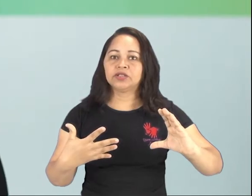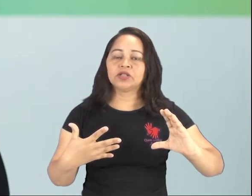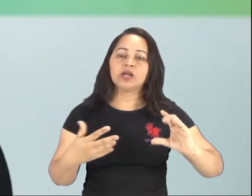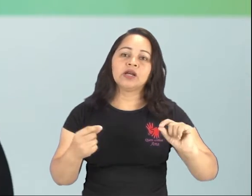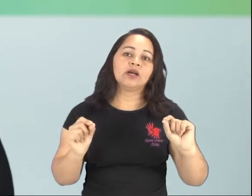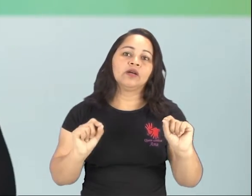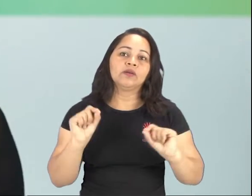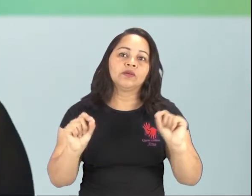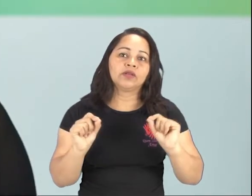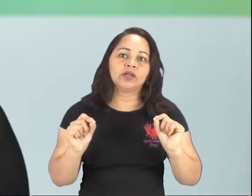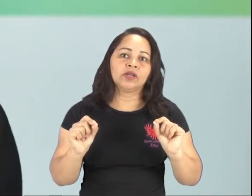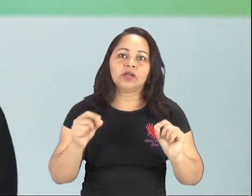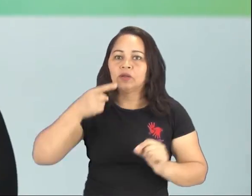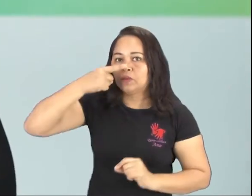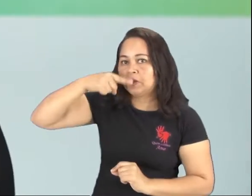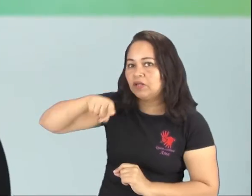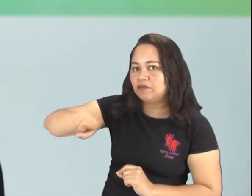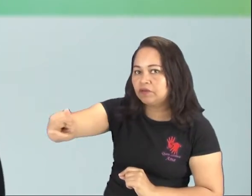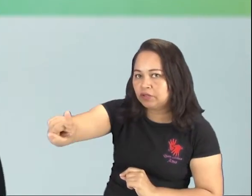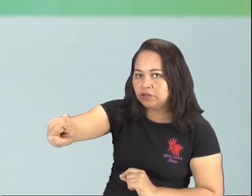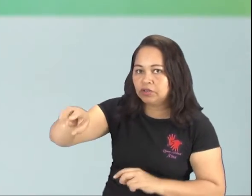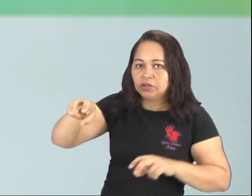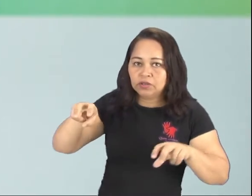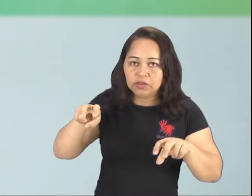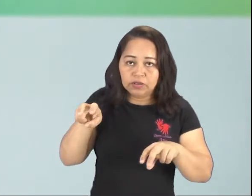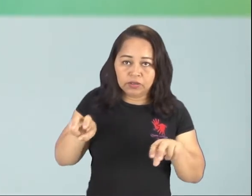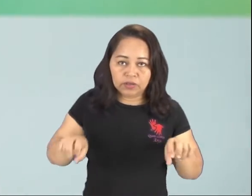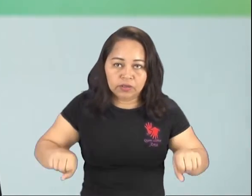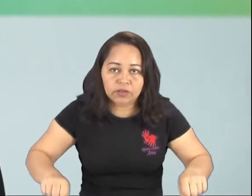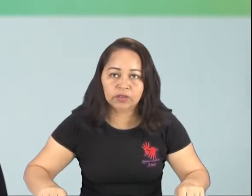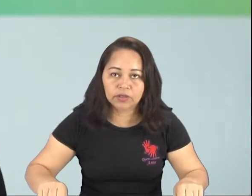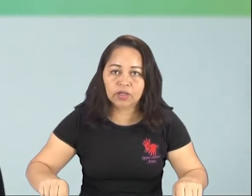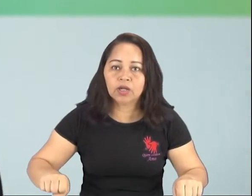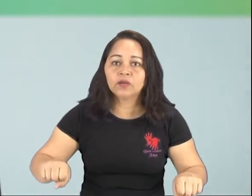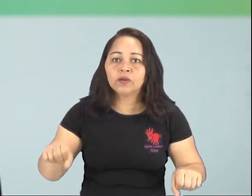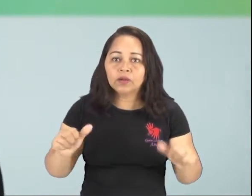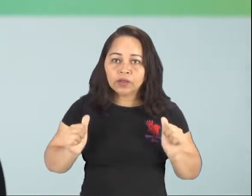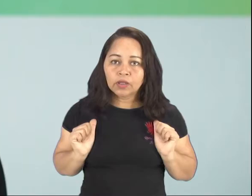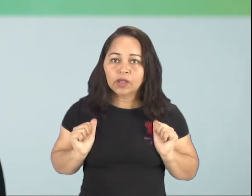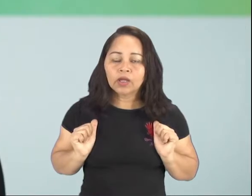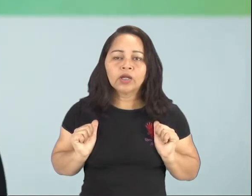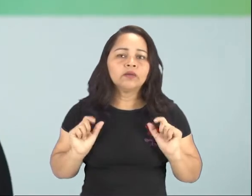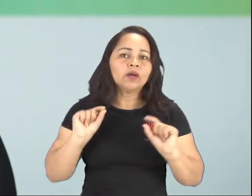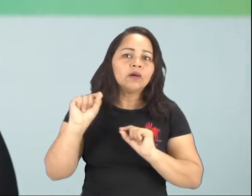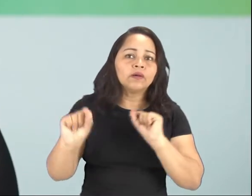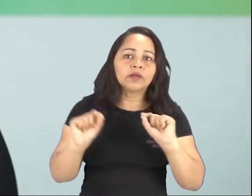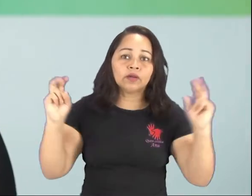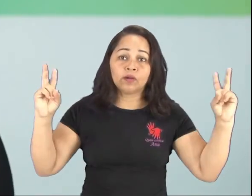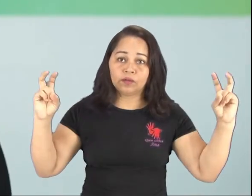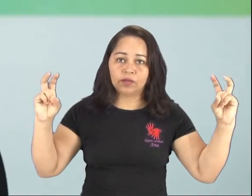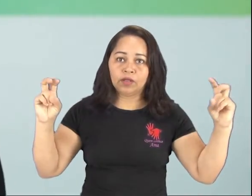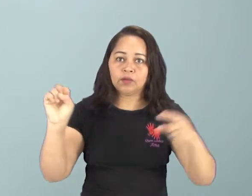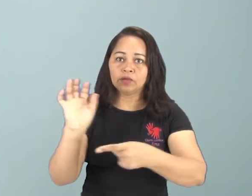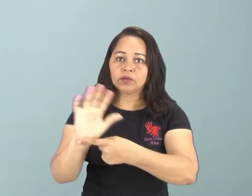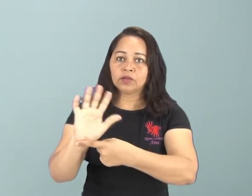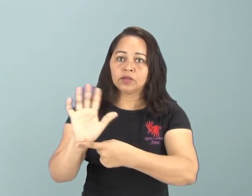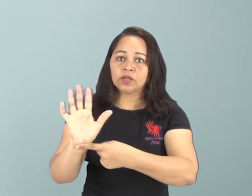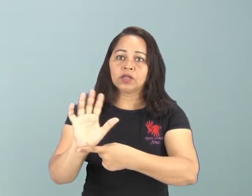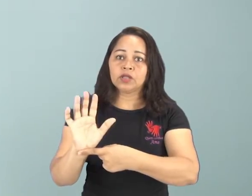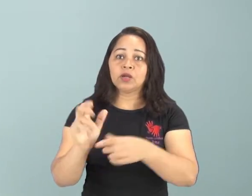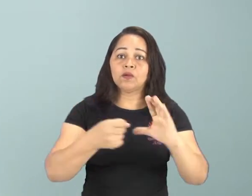né? Um Elefante Sentado Quieto, as características do cinema oriental,